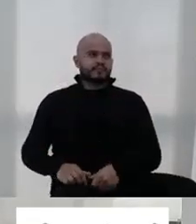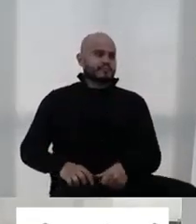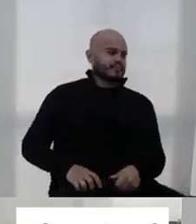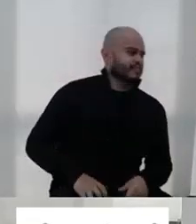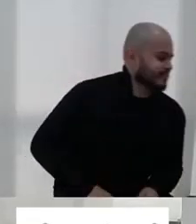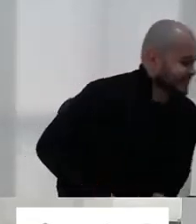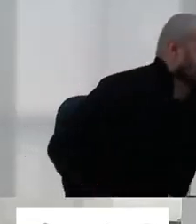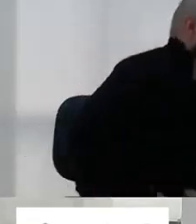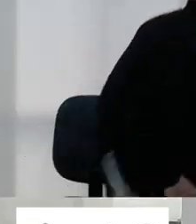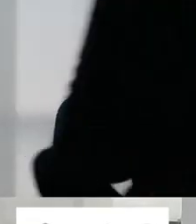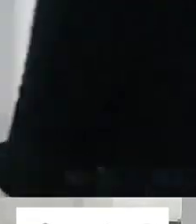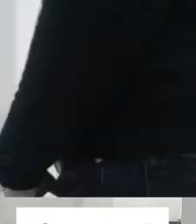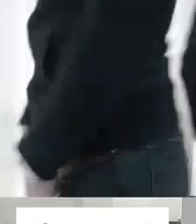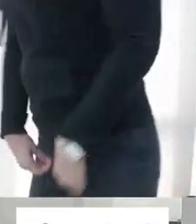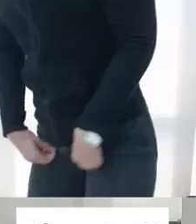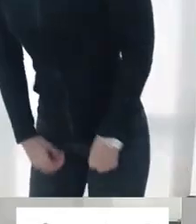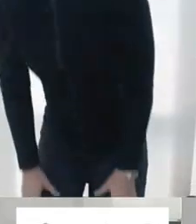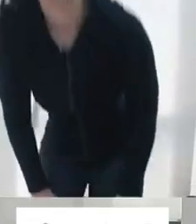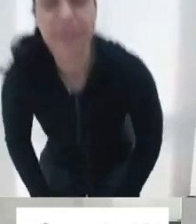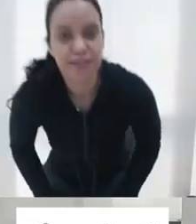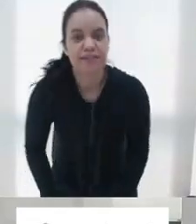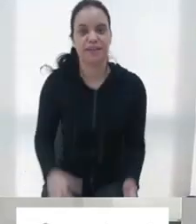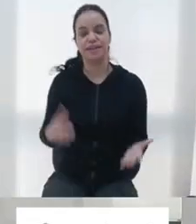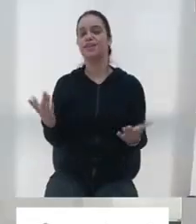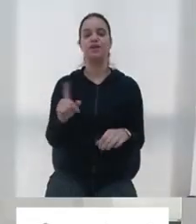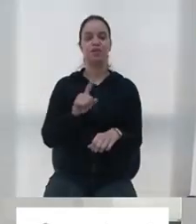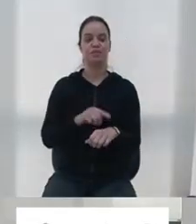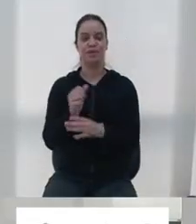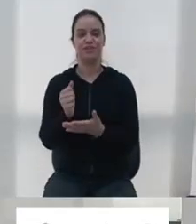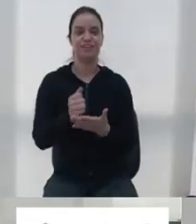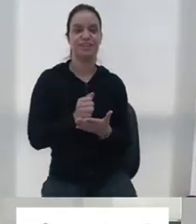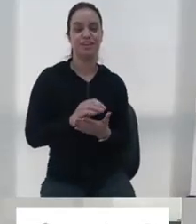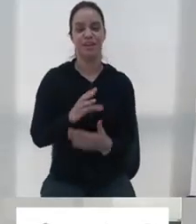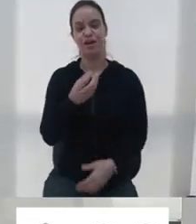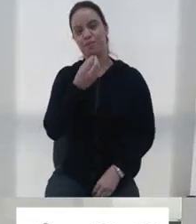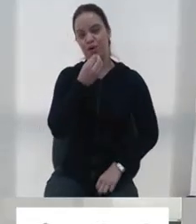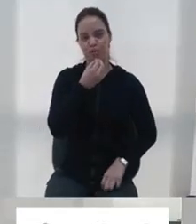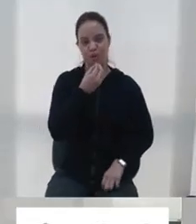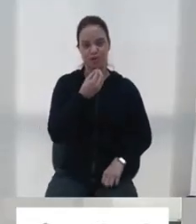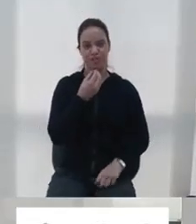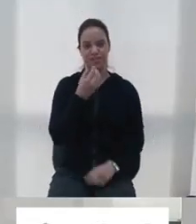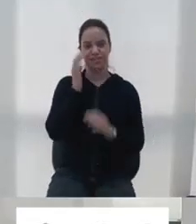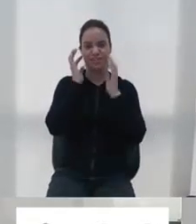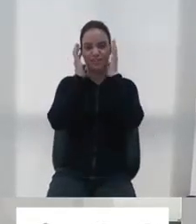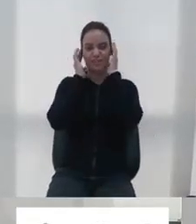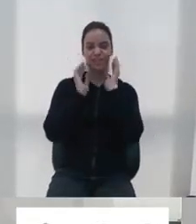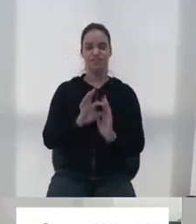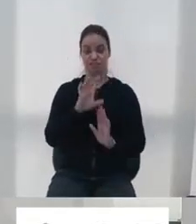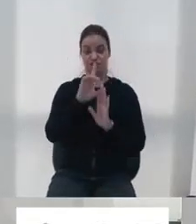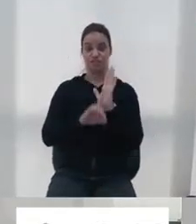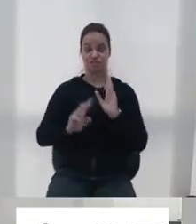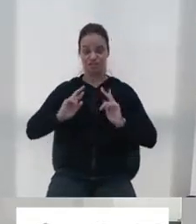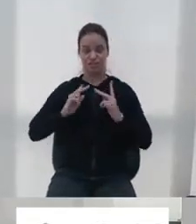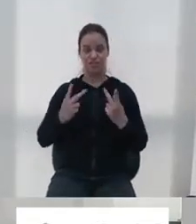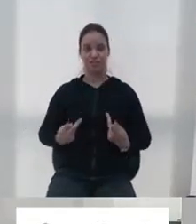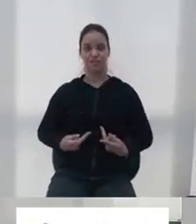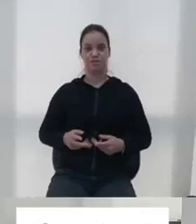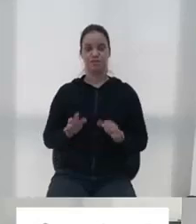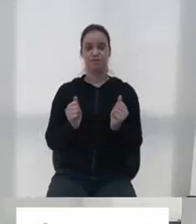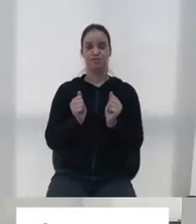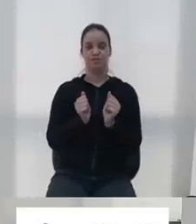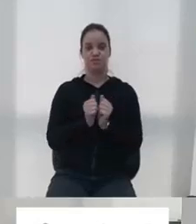vem trazendo, né, eu tive a oportunidade recentemente, inclusive, com a entidade de direitos humanos, de estar com a